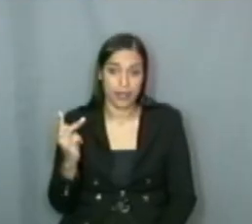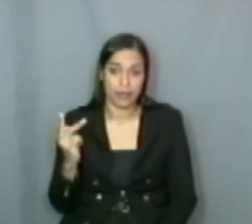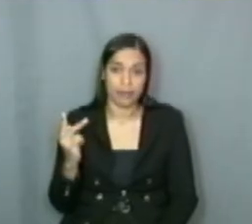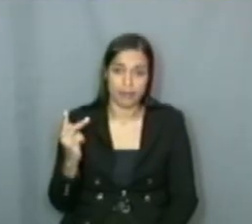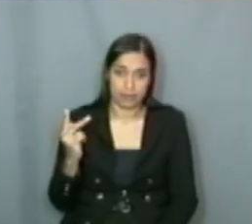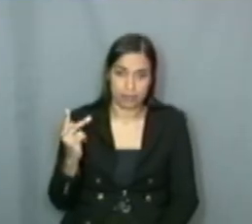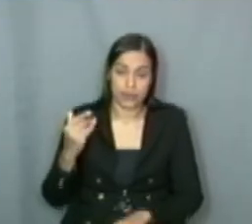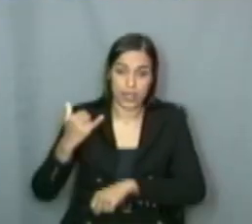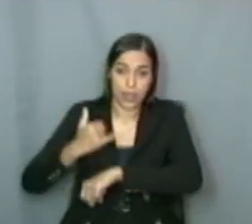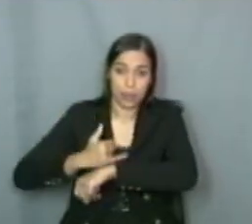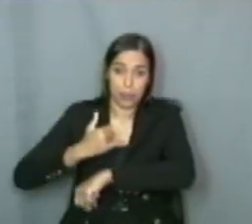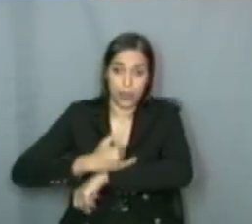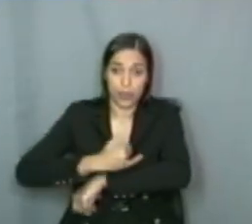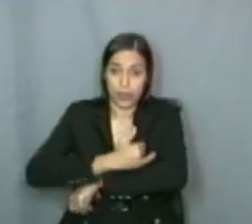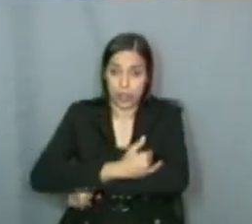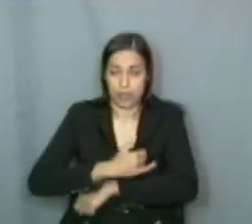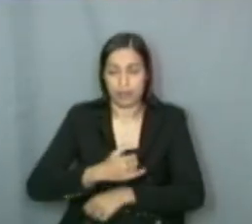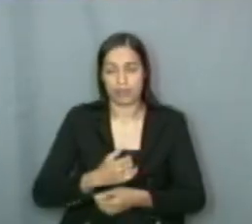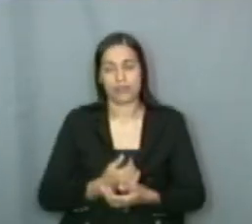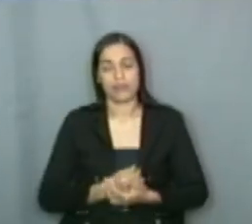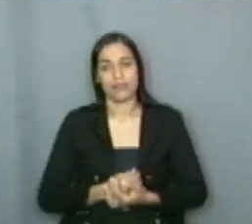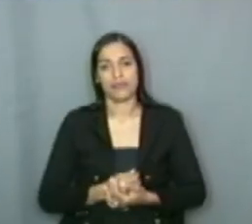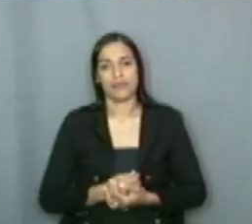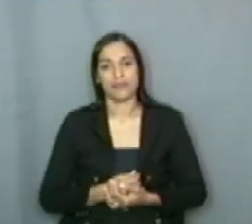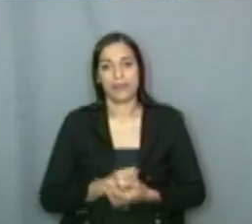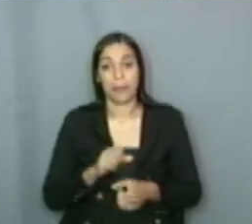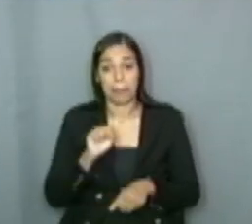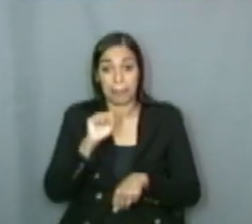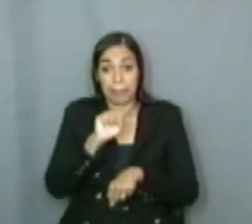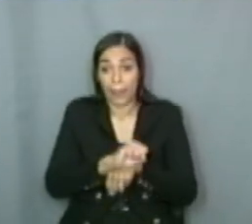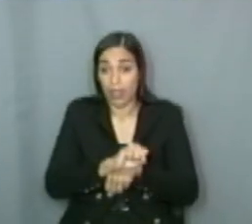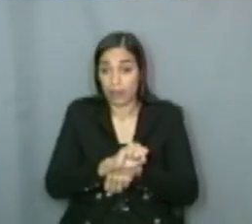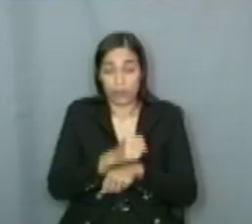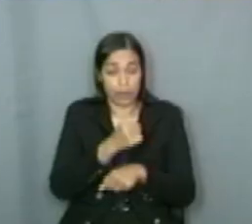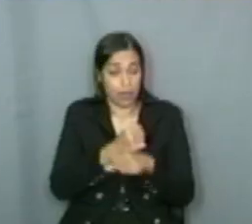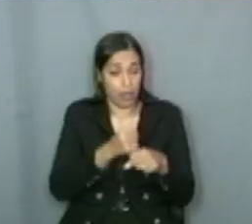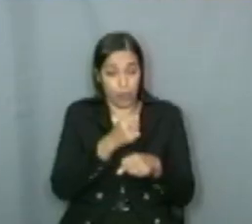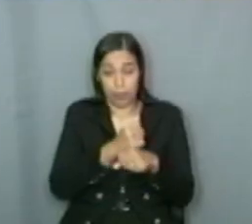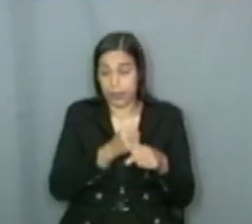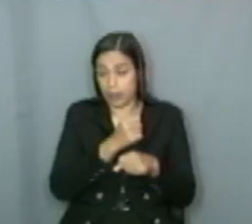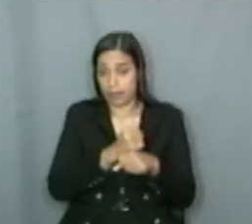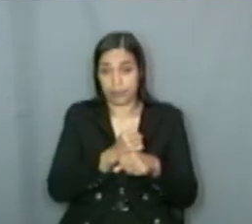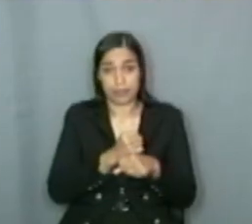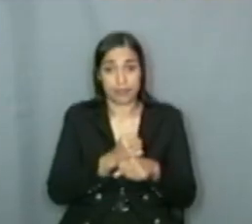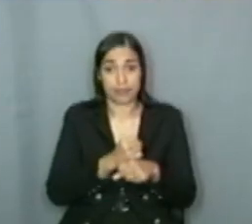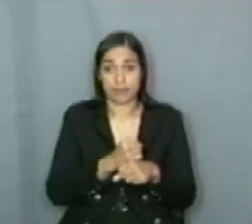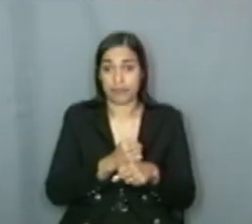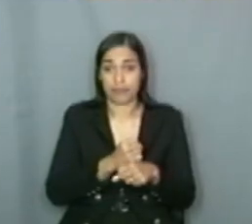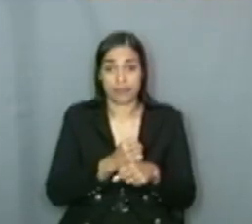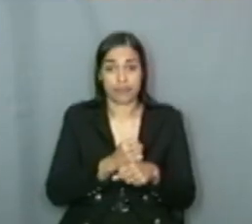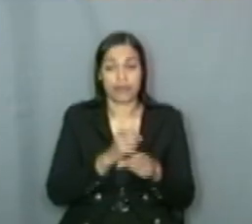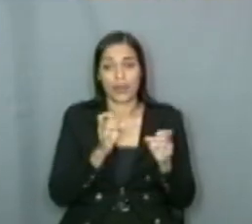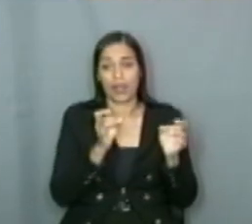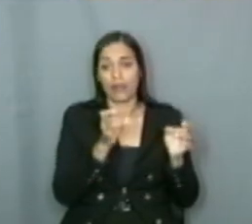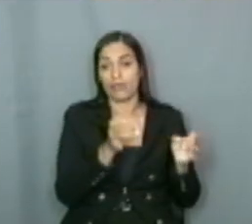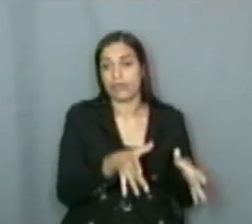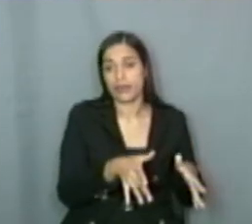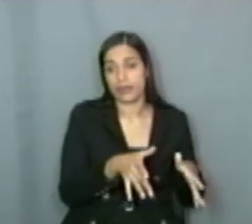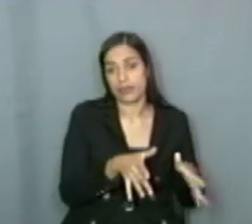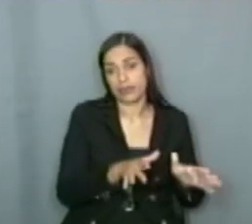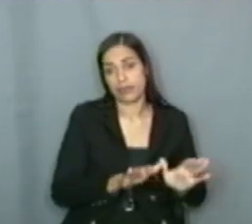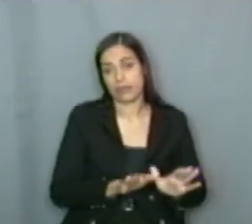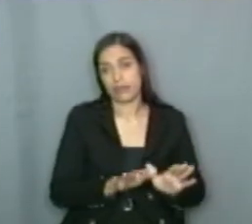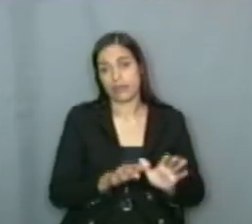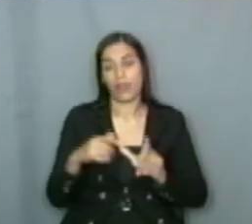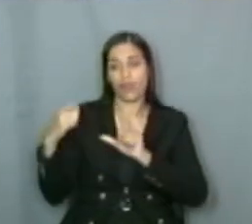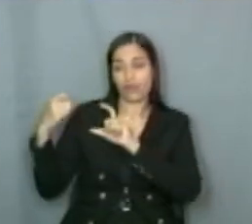Fez o começo da maquiagem, parou a obra. E deixa lá. Porque já